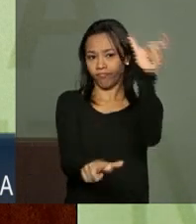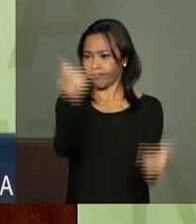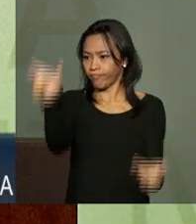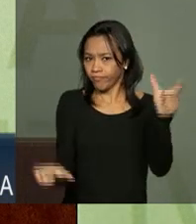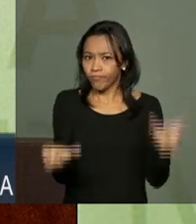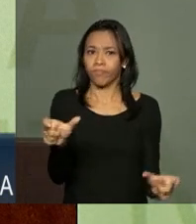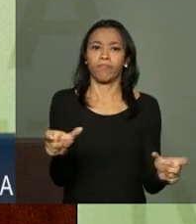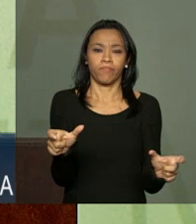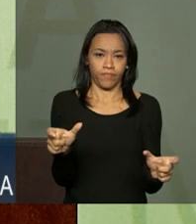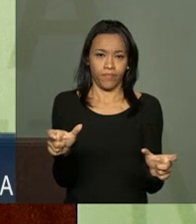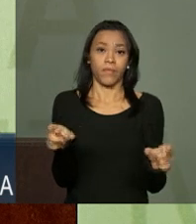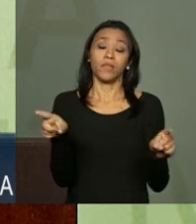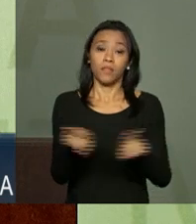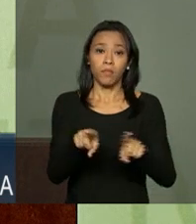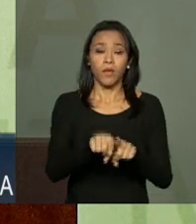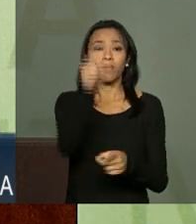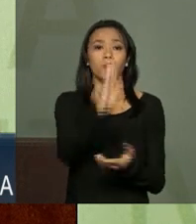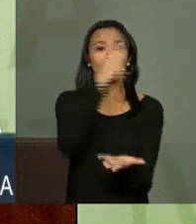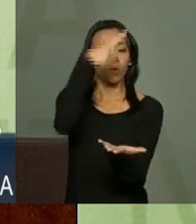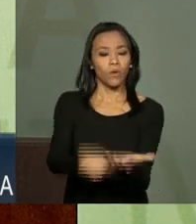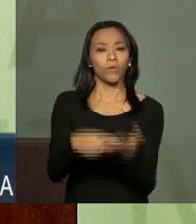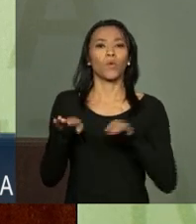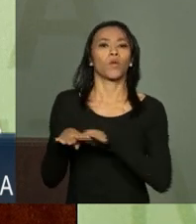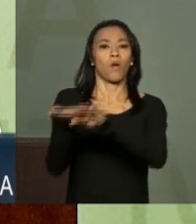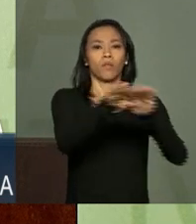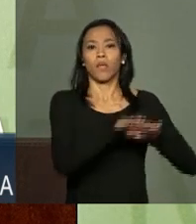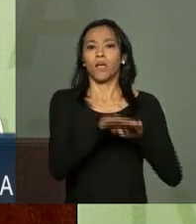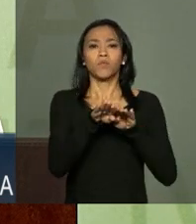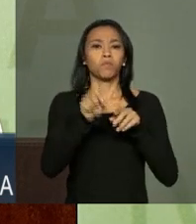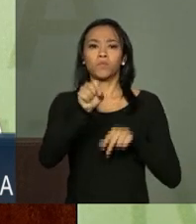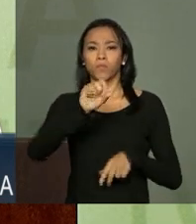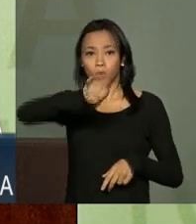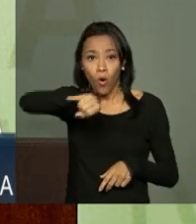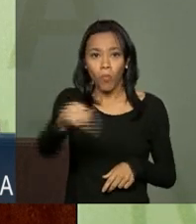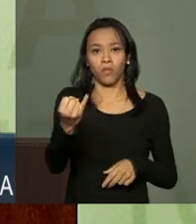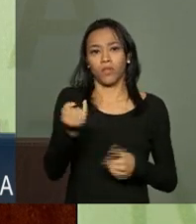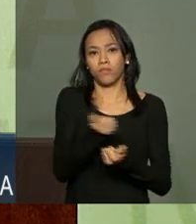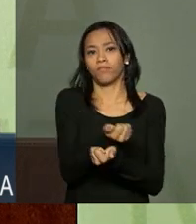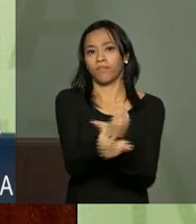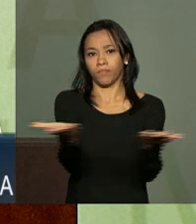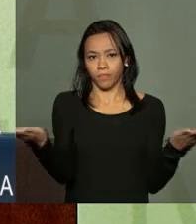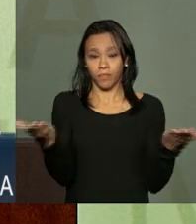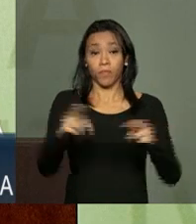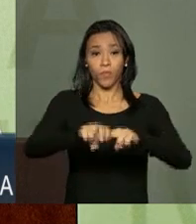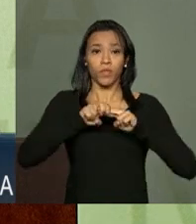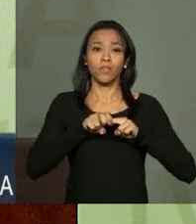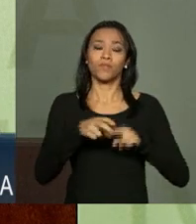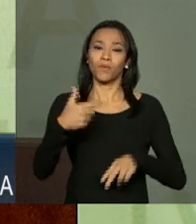tem de estar comprometido com a igualdade de oportunidades. Por isso,